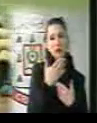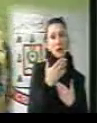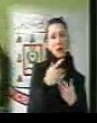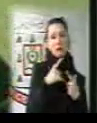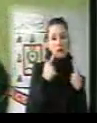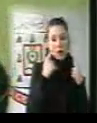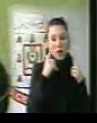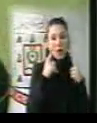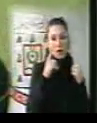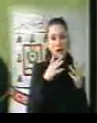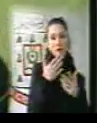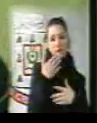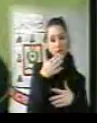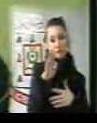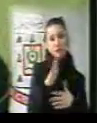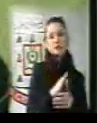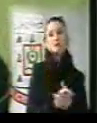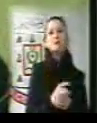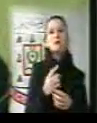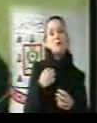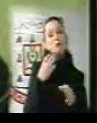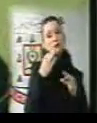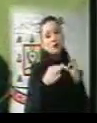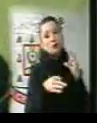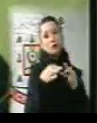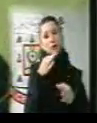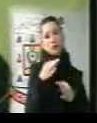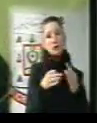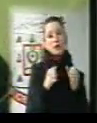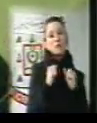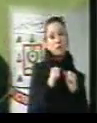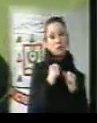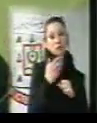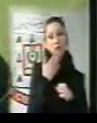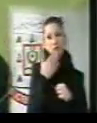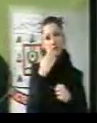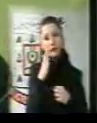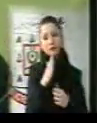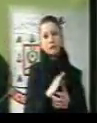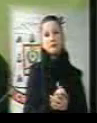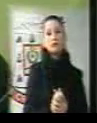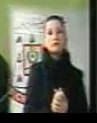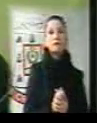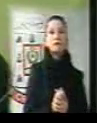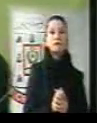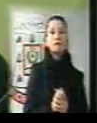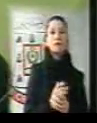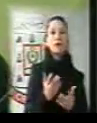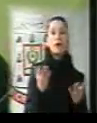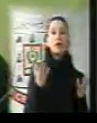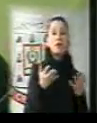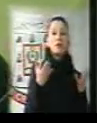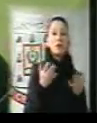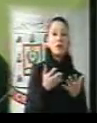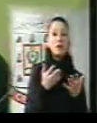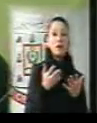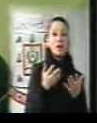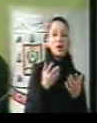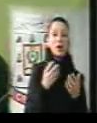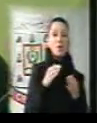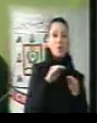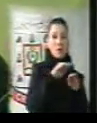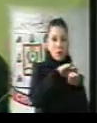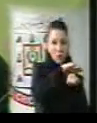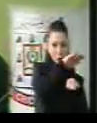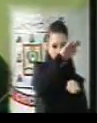o pedido no DINFRA ou judicialmente para que seja analisada essa questão jurídica. Em relação a essa questão do